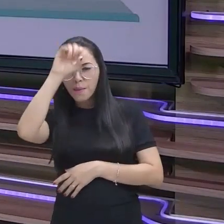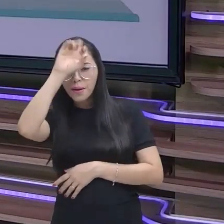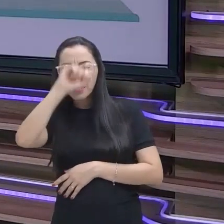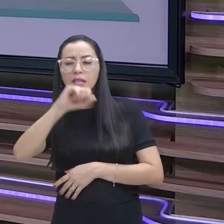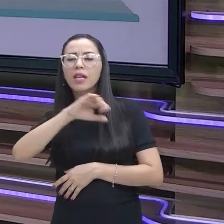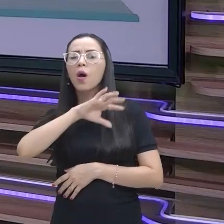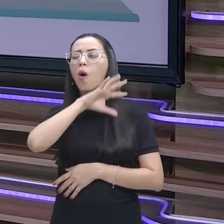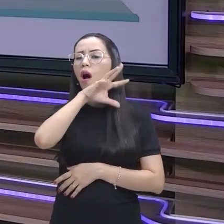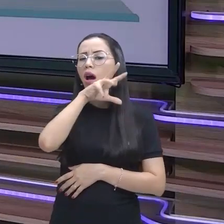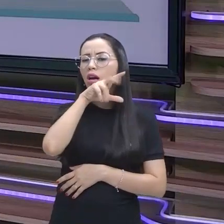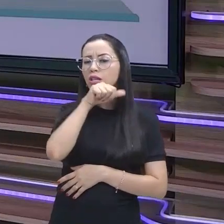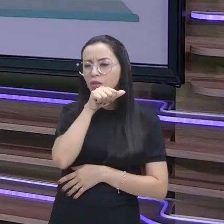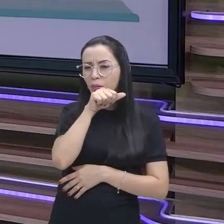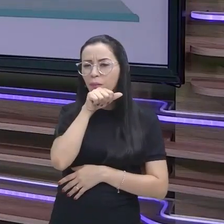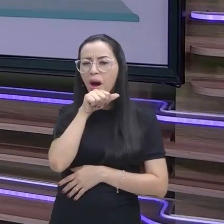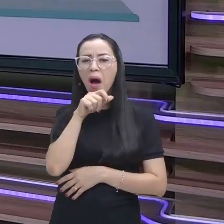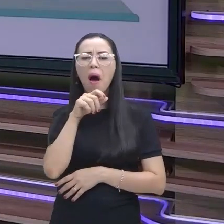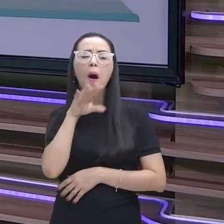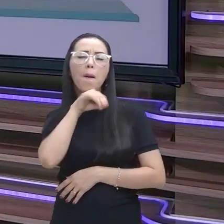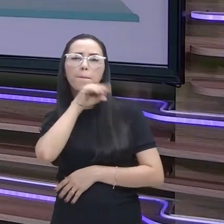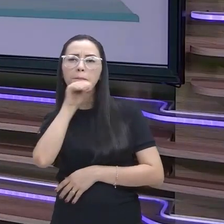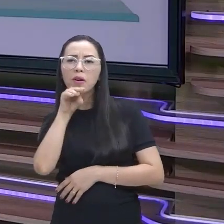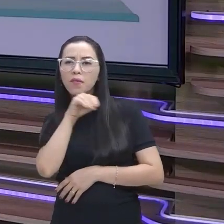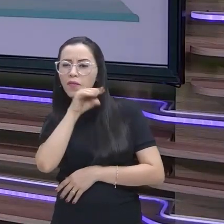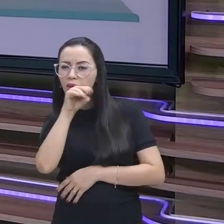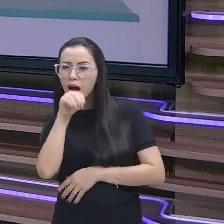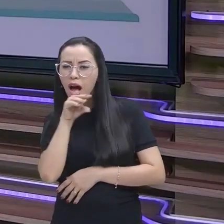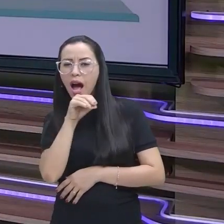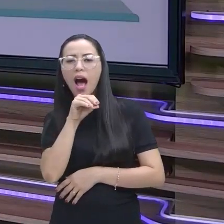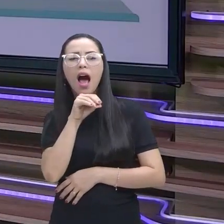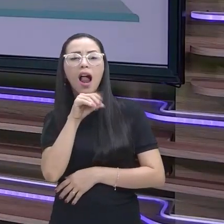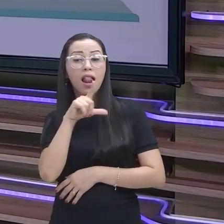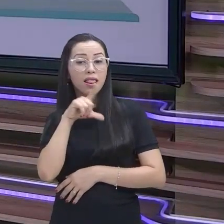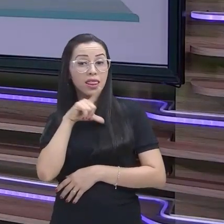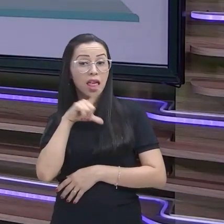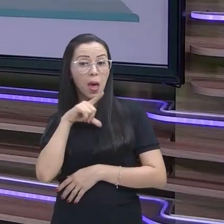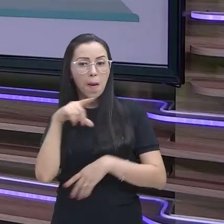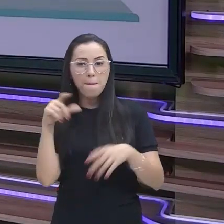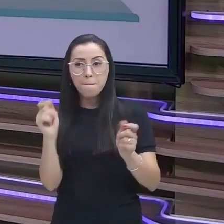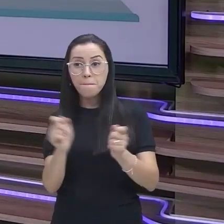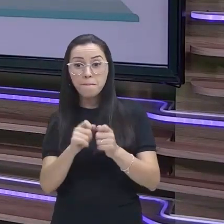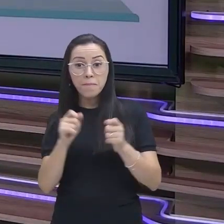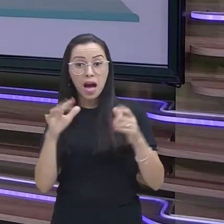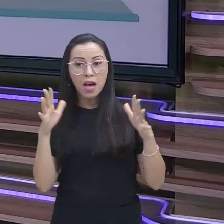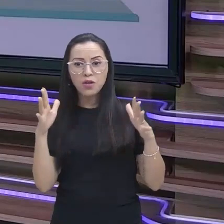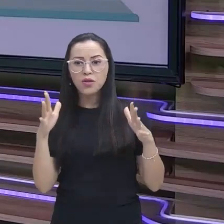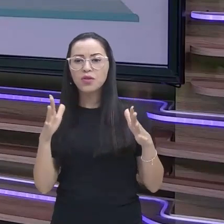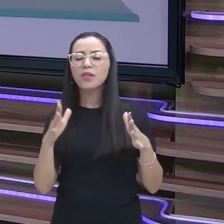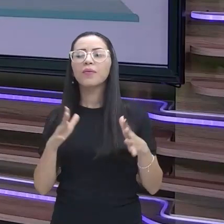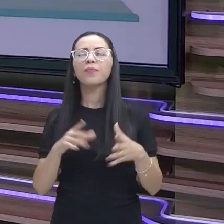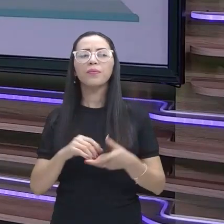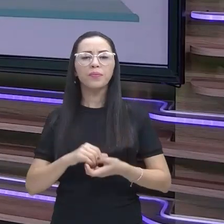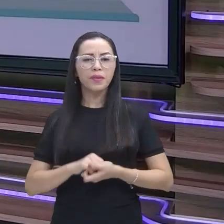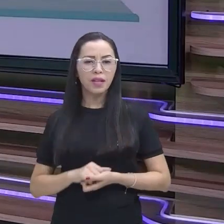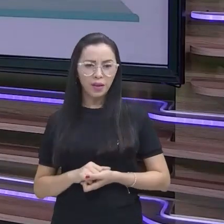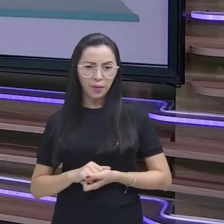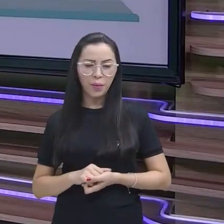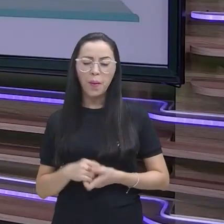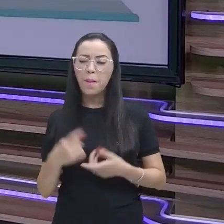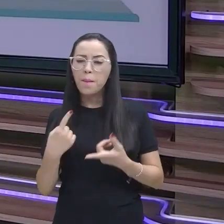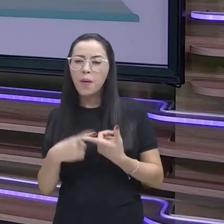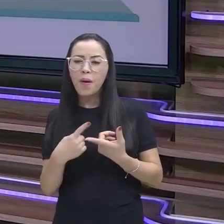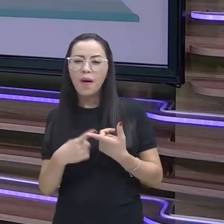falam, animais que têm algum certo poder, às vezes não tem, mas ele está ali se